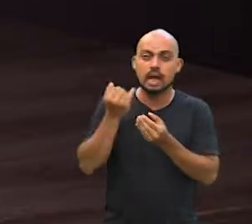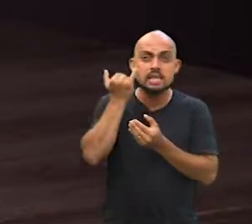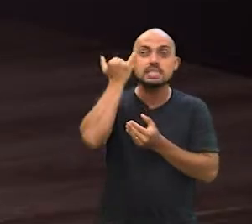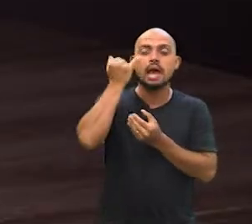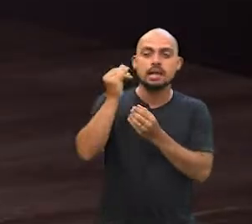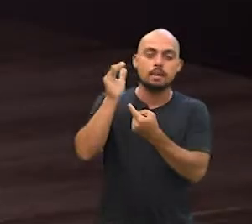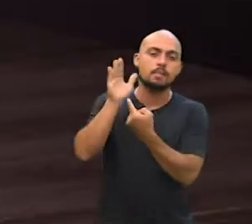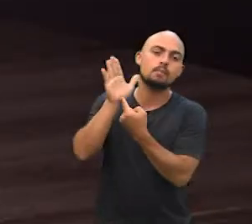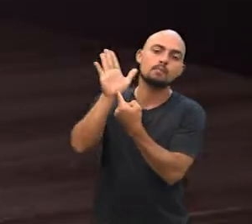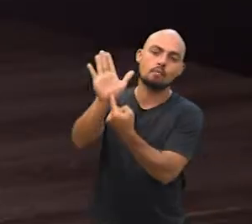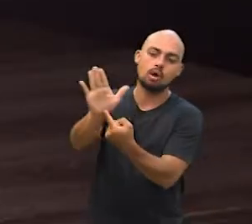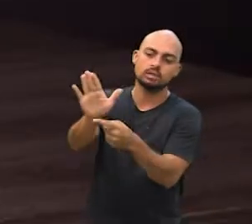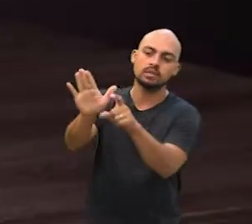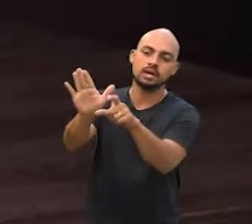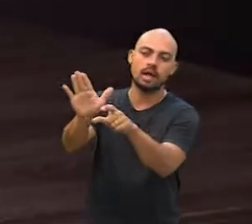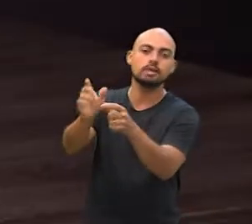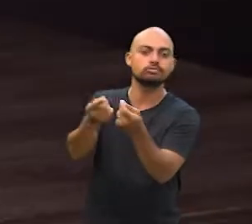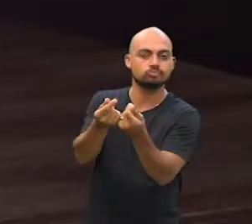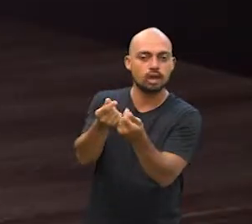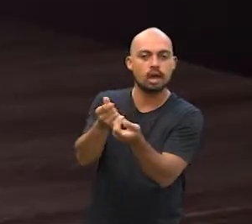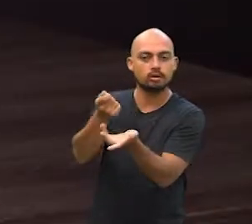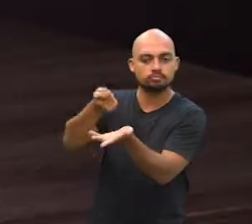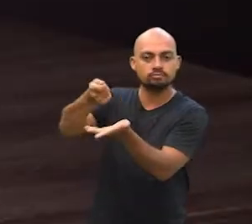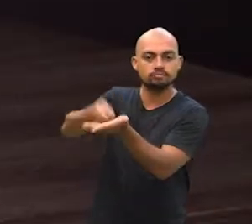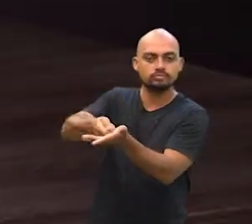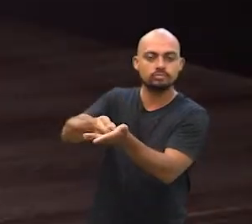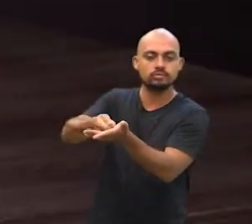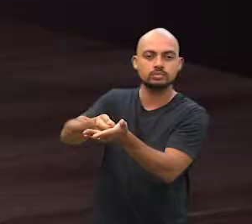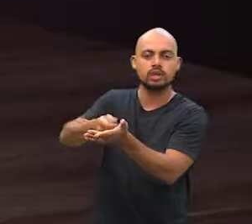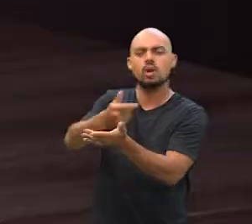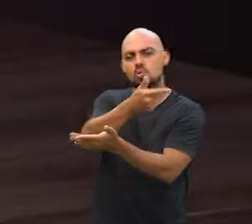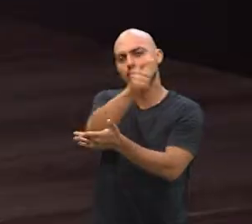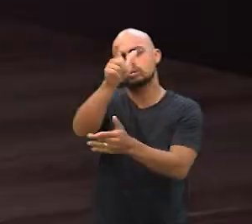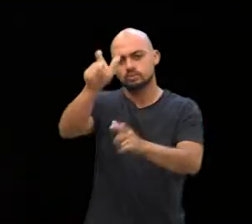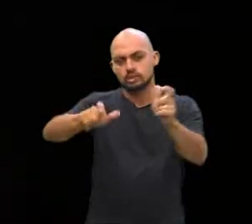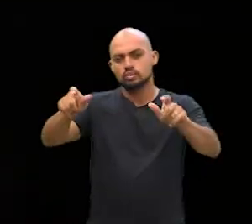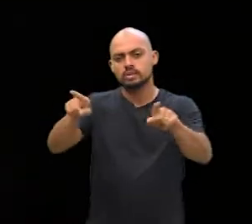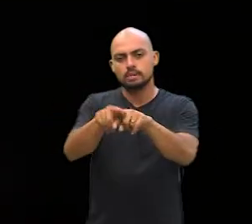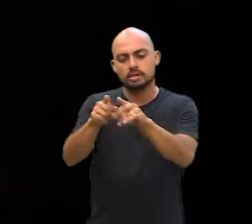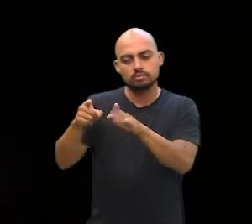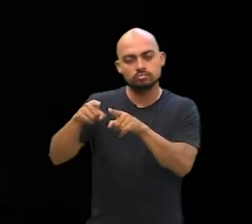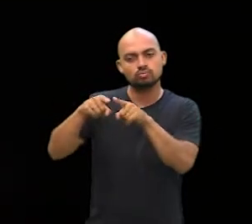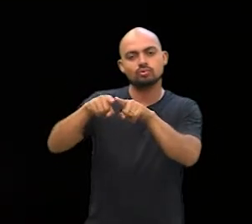dali conseguir um investidor anjo e outros investidores no decorrer aí da caminhada.